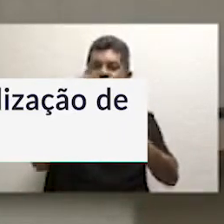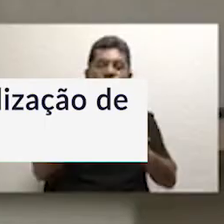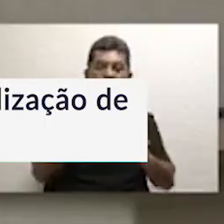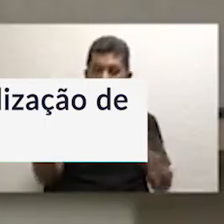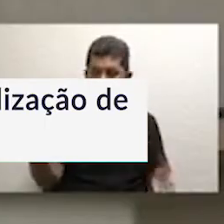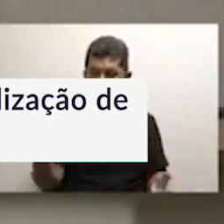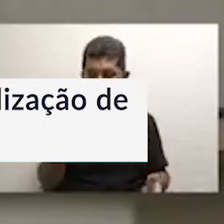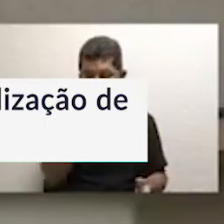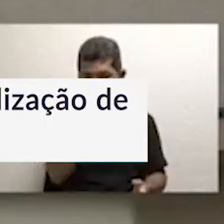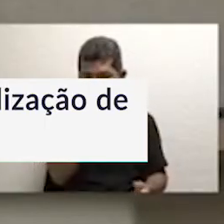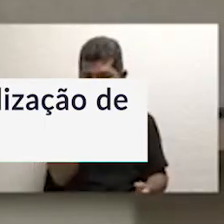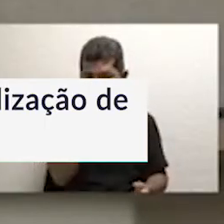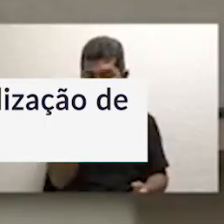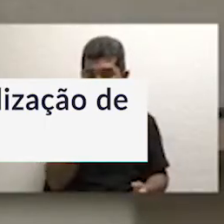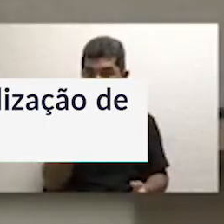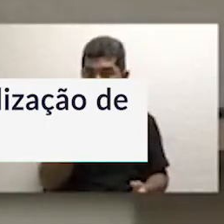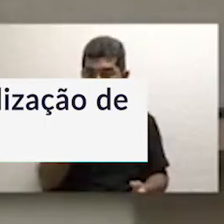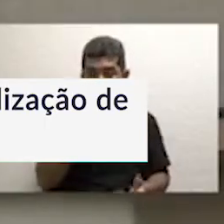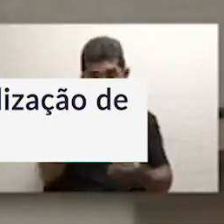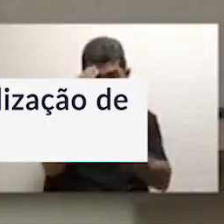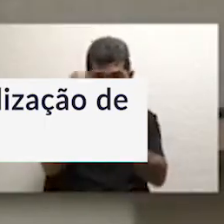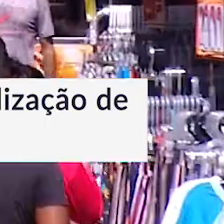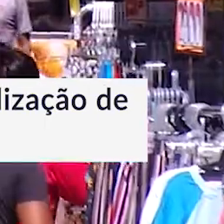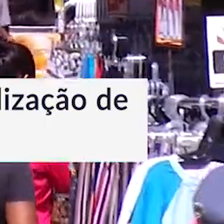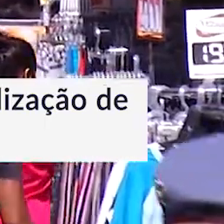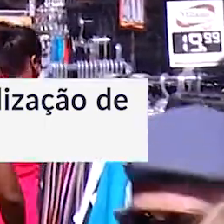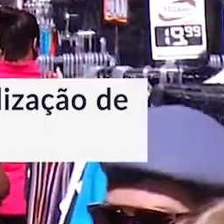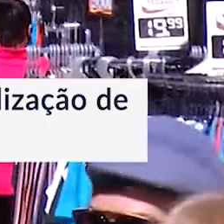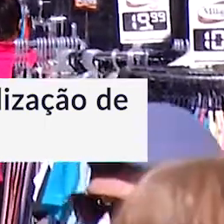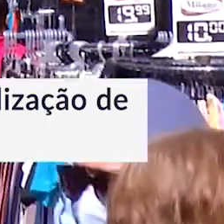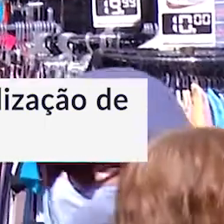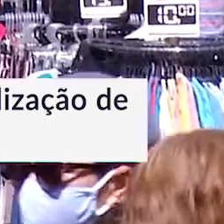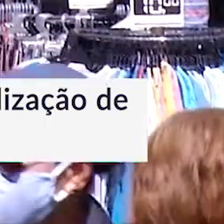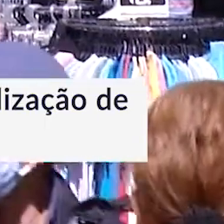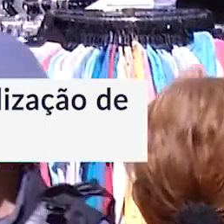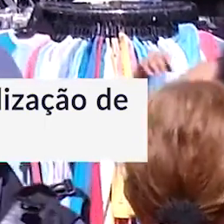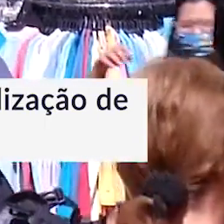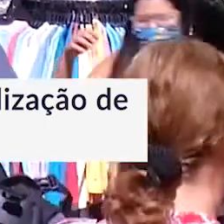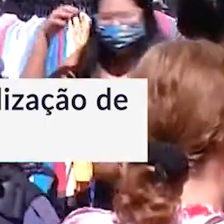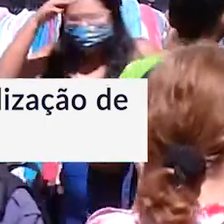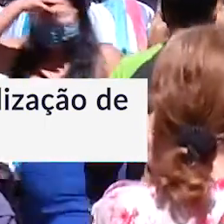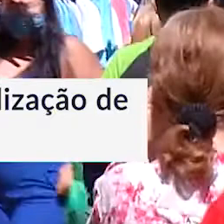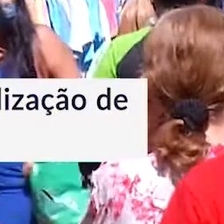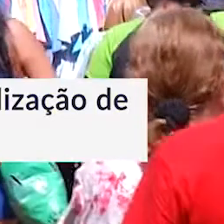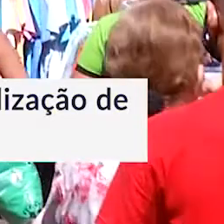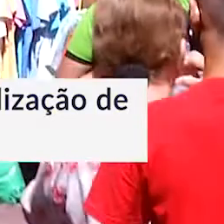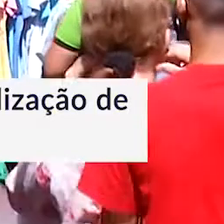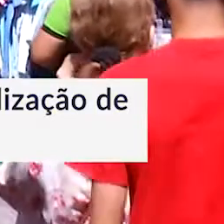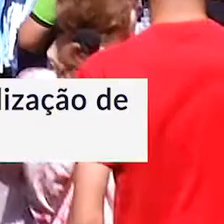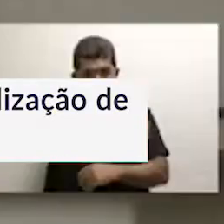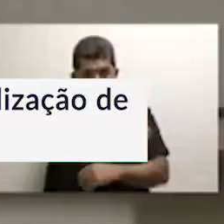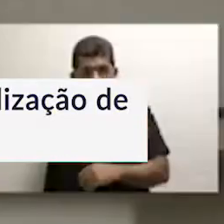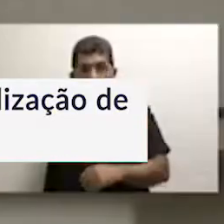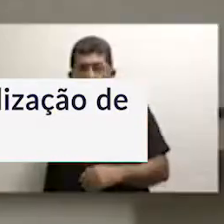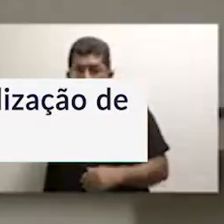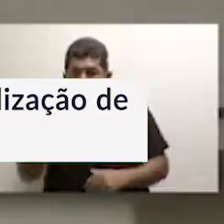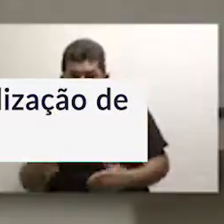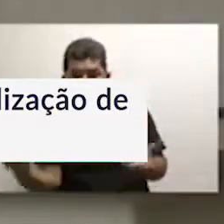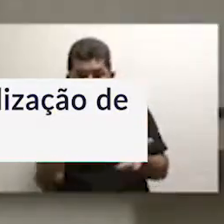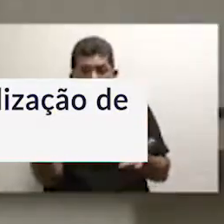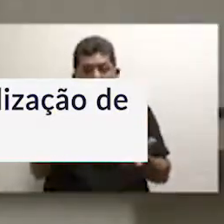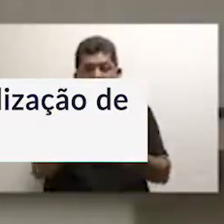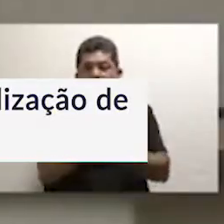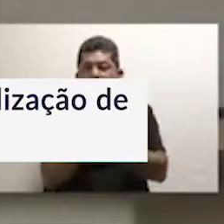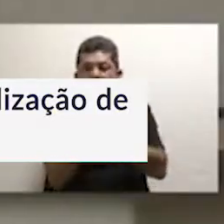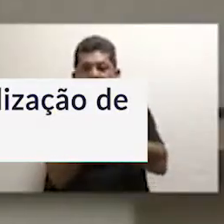com crescimento. Que até a Vossa Excelência questionou a segunda onda de Covid. Ontem tivemos informações que o governo não